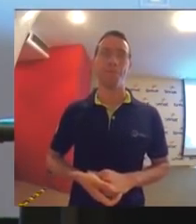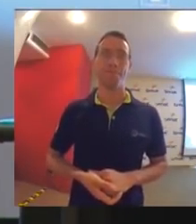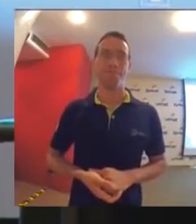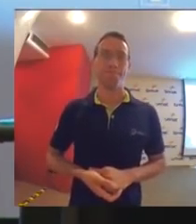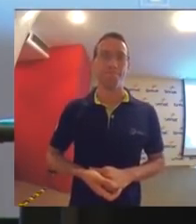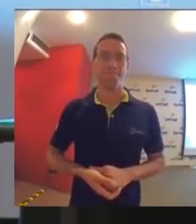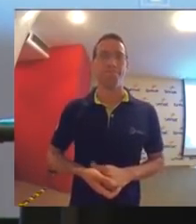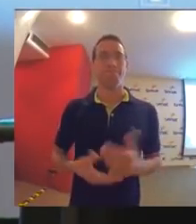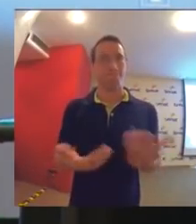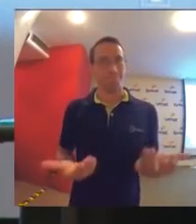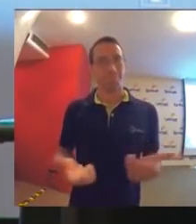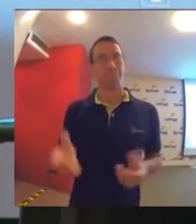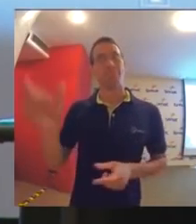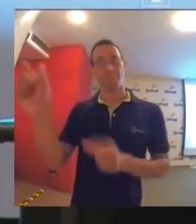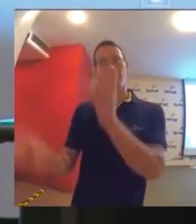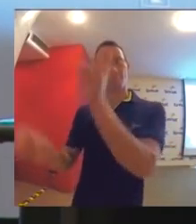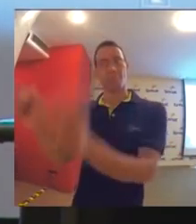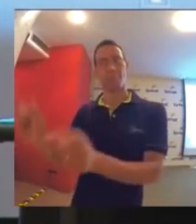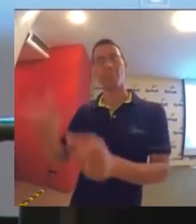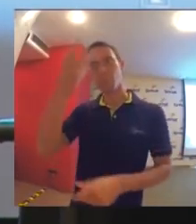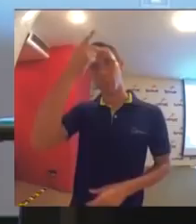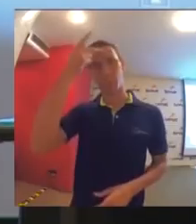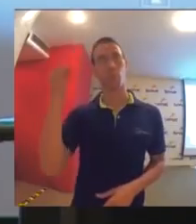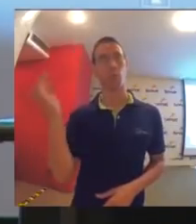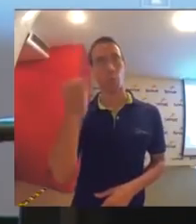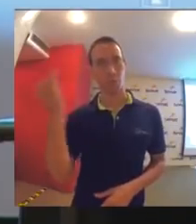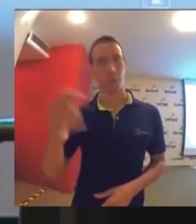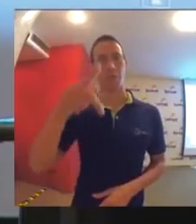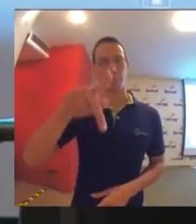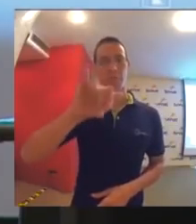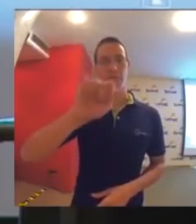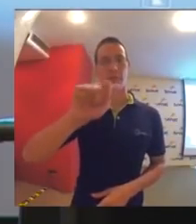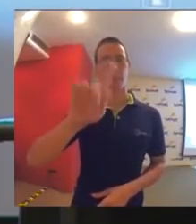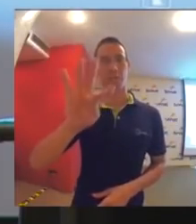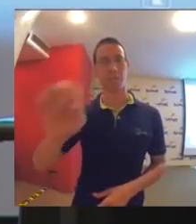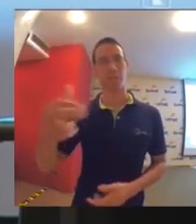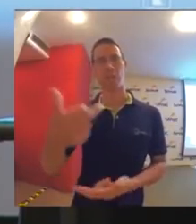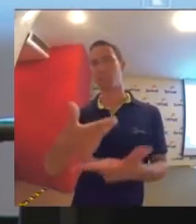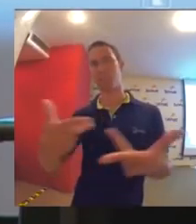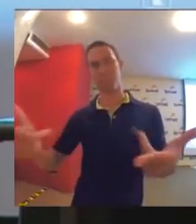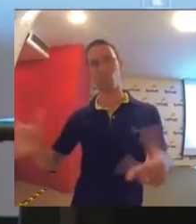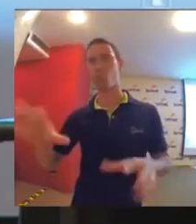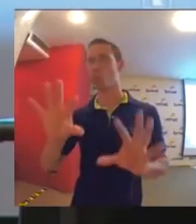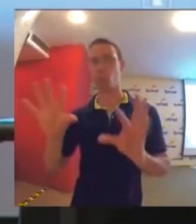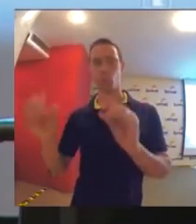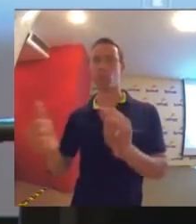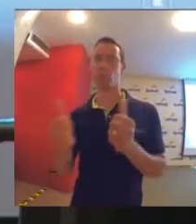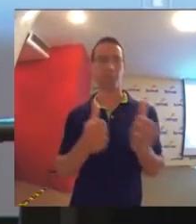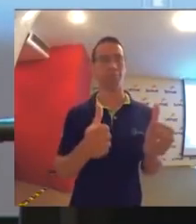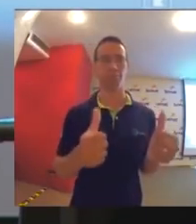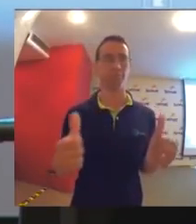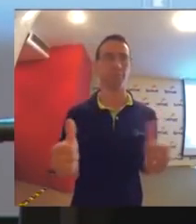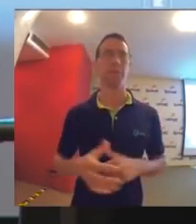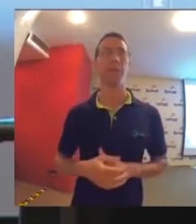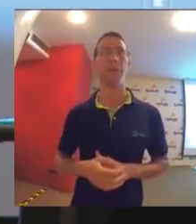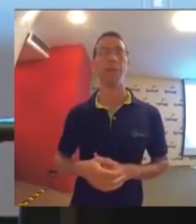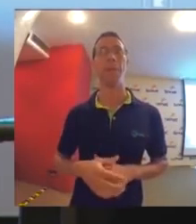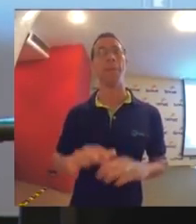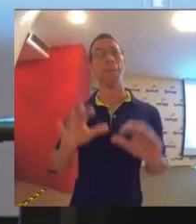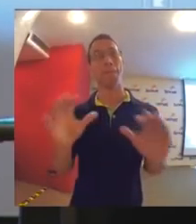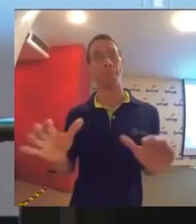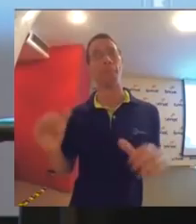Mas são importantes os contributos do Piaget, do Vygotsky, do L'Oréal, Ionteb e outros fósseis lá da Europa.